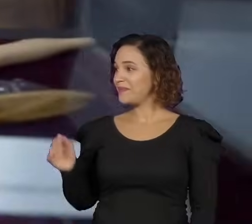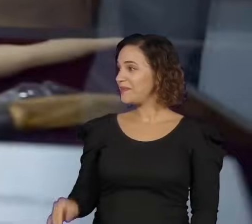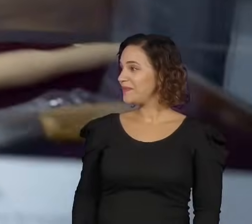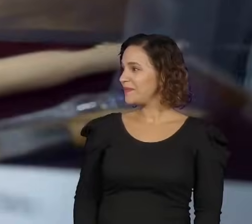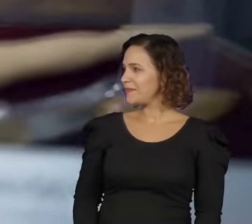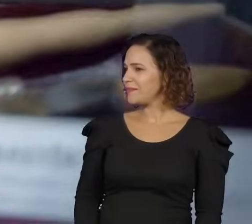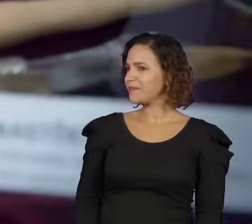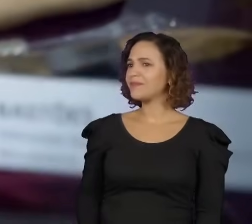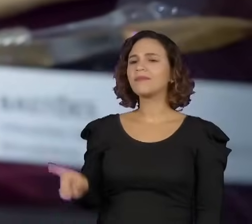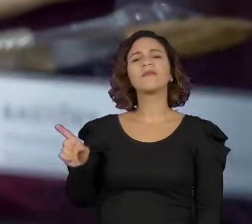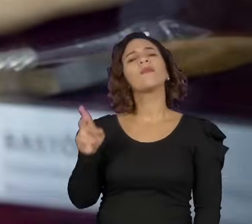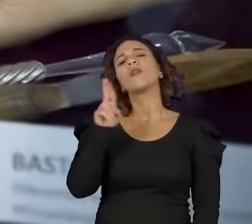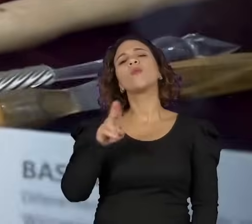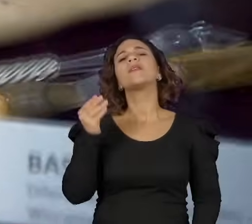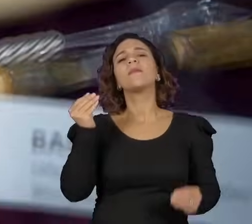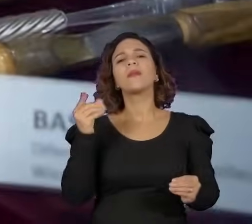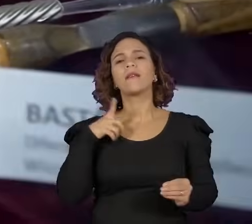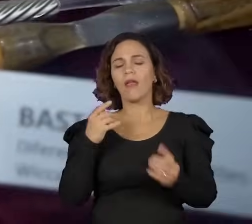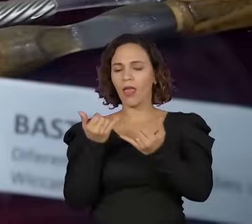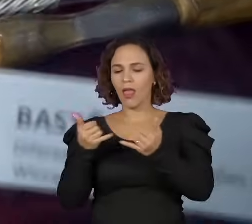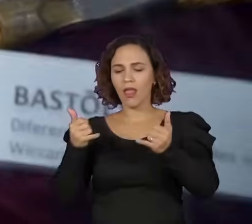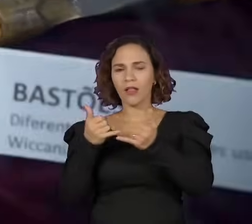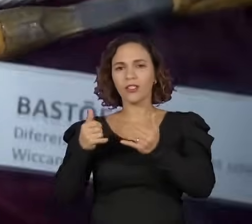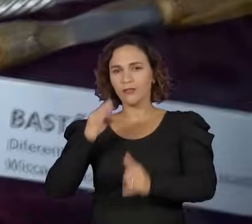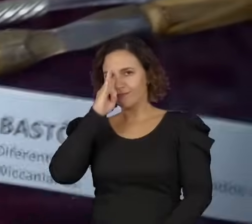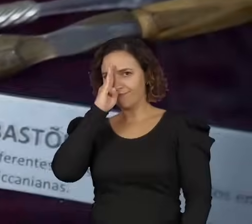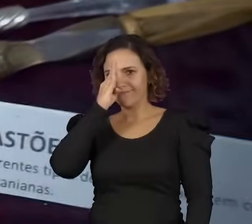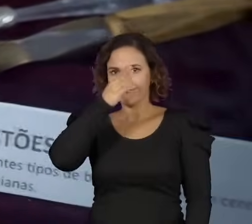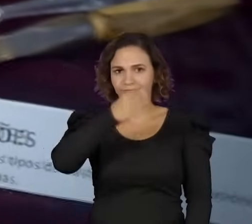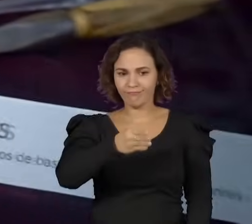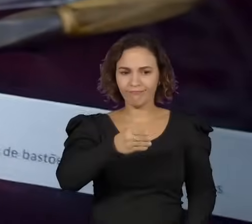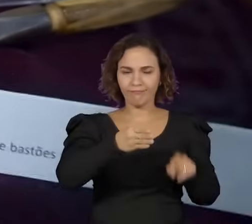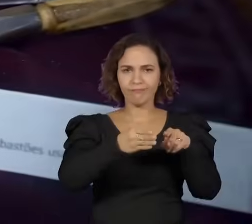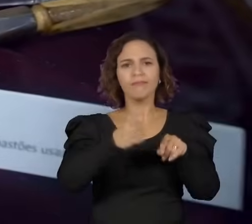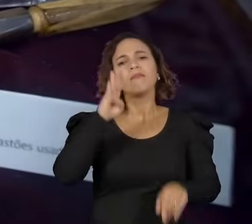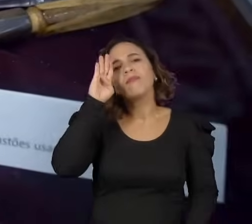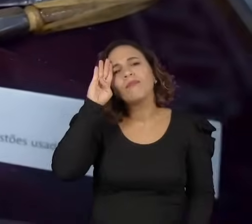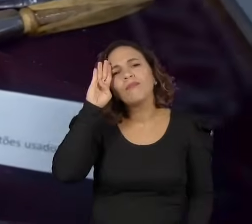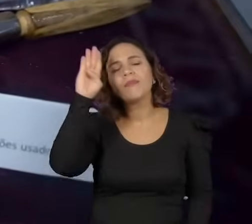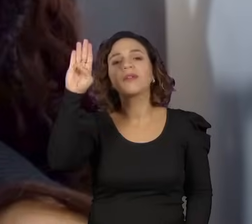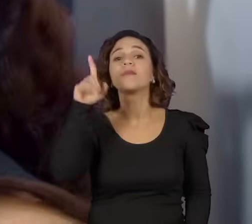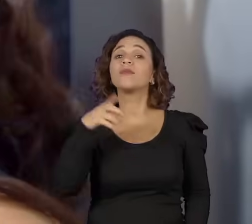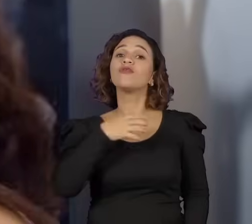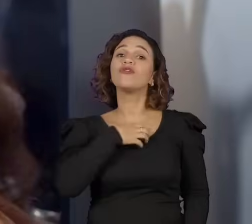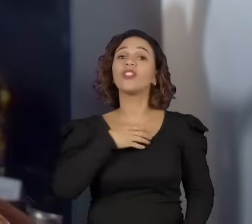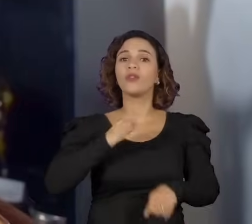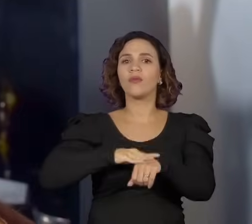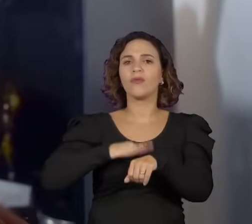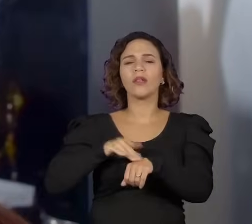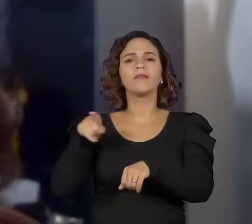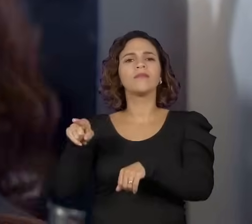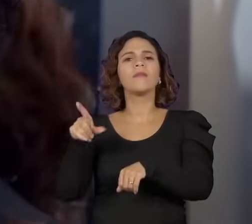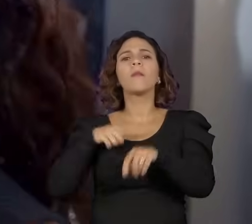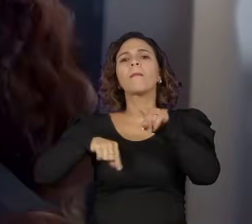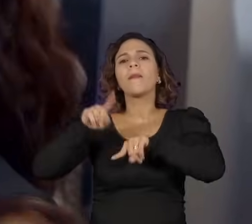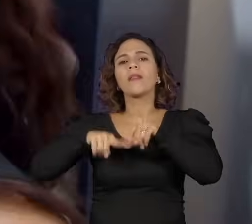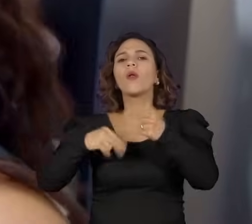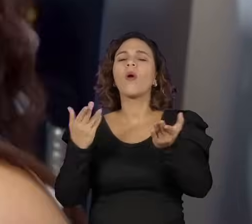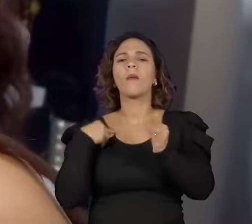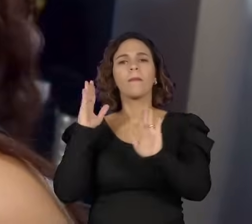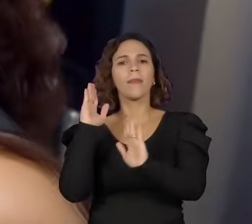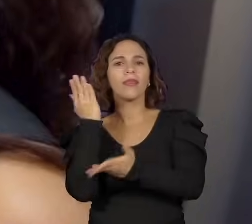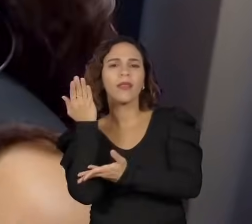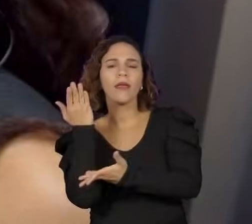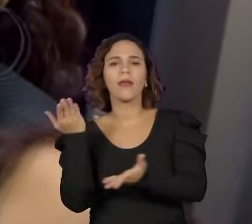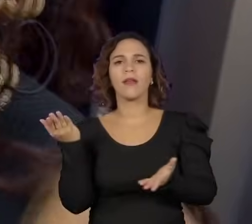ele é usado, né, para direcionar a energia, principalmente da maneira como ele for construído. Se for feito de